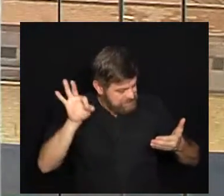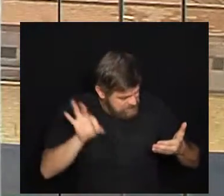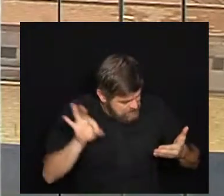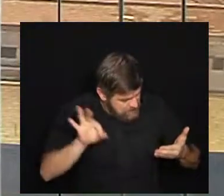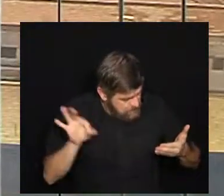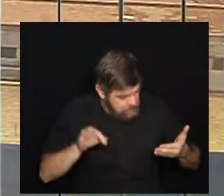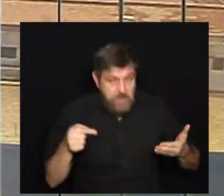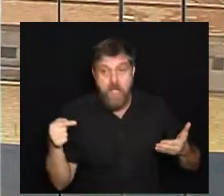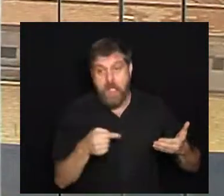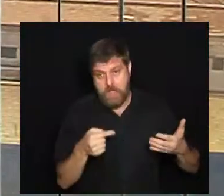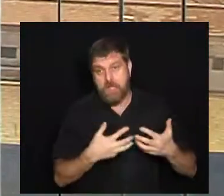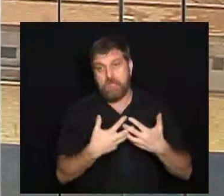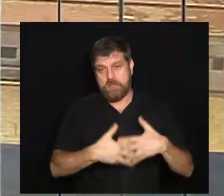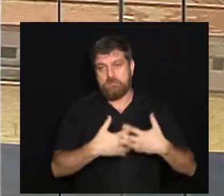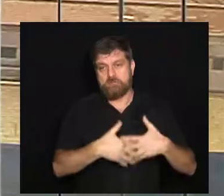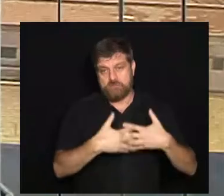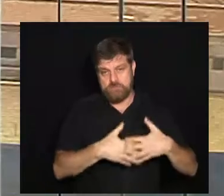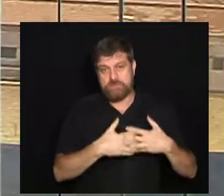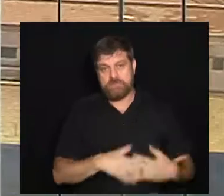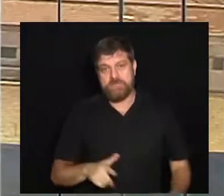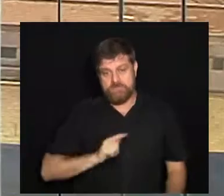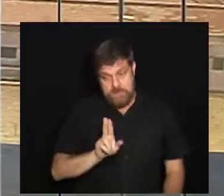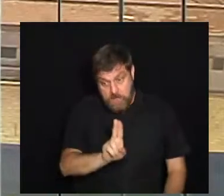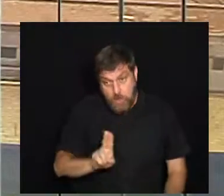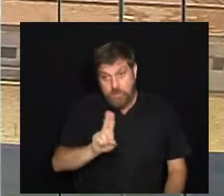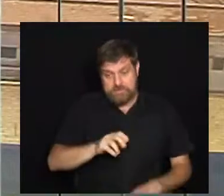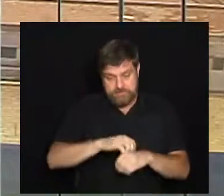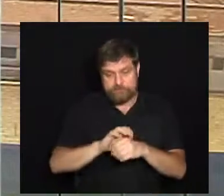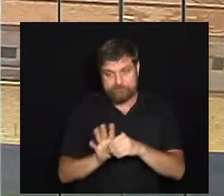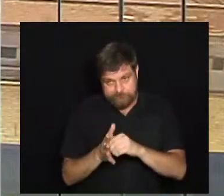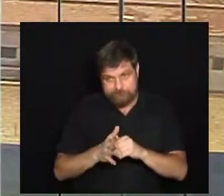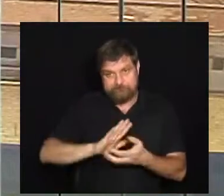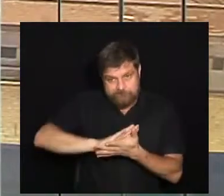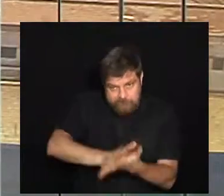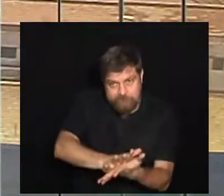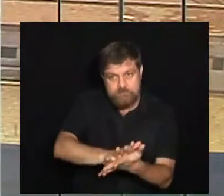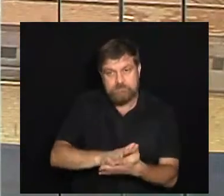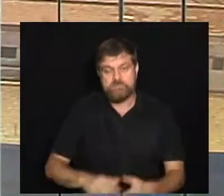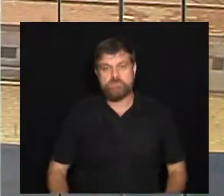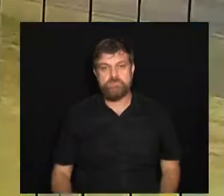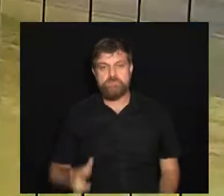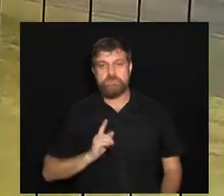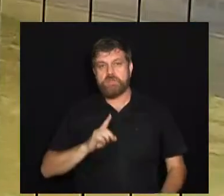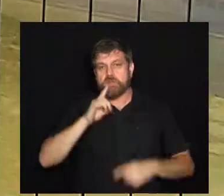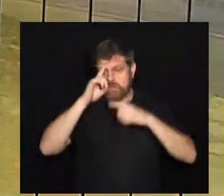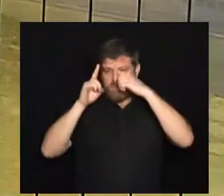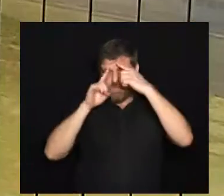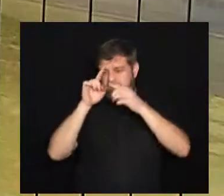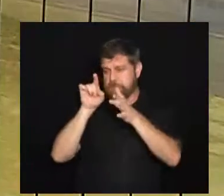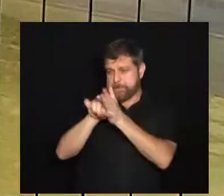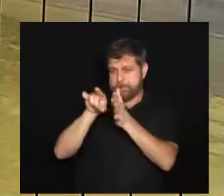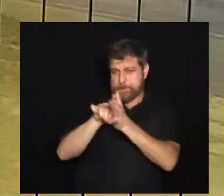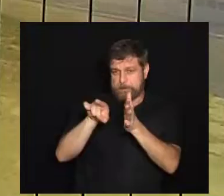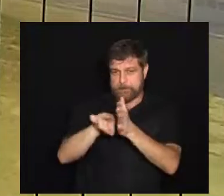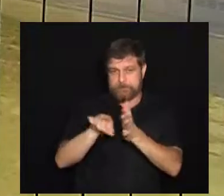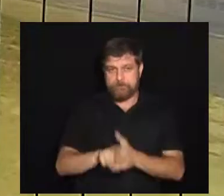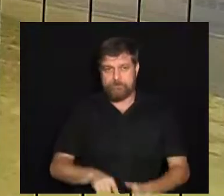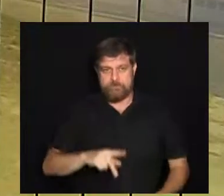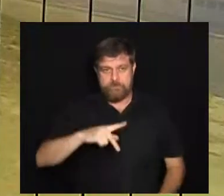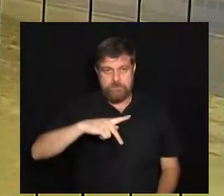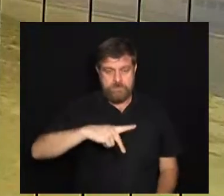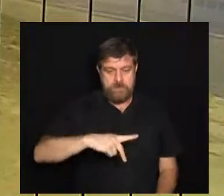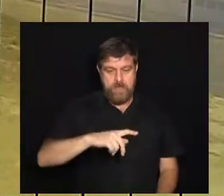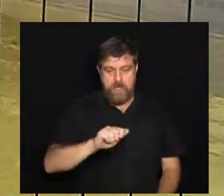70 é essas são as formulações que você quer usar porque essas são as que têm demonstrado eficácia mas do nosso cotidiano vamos lá paulo